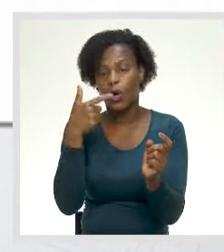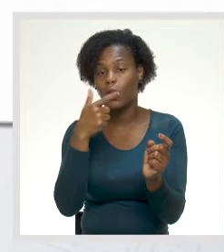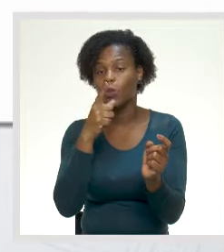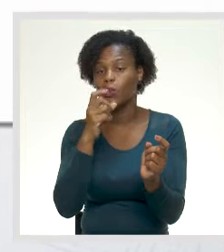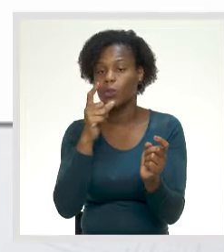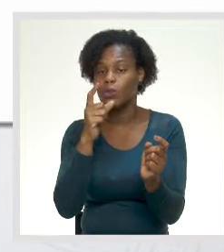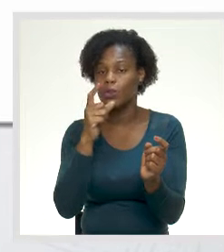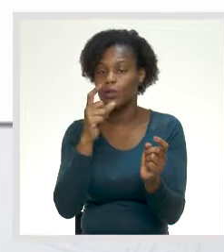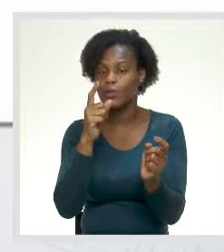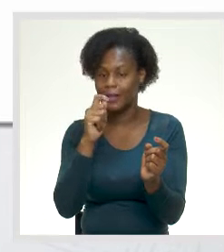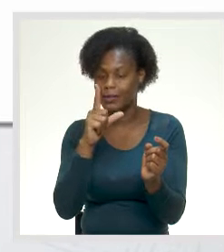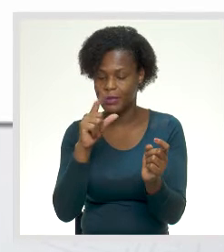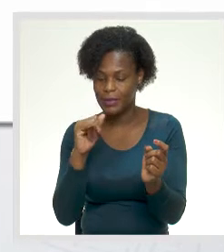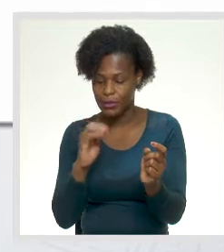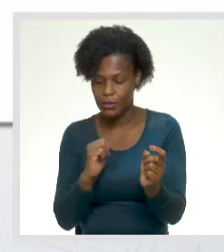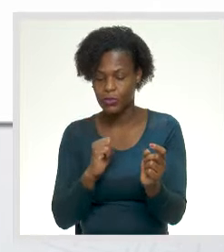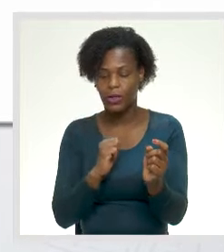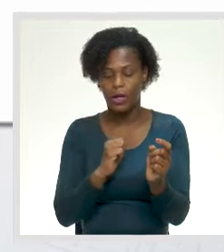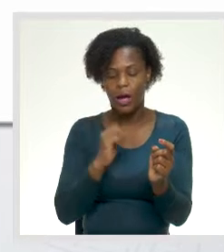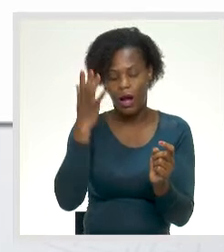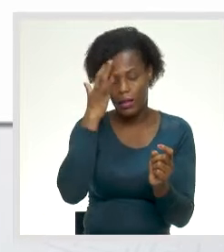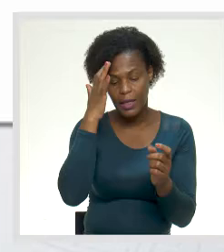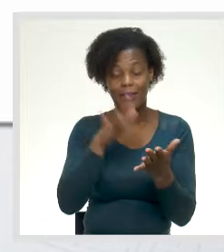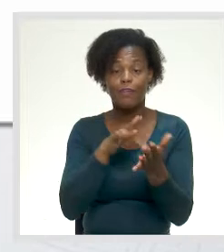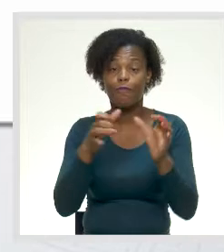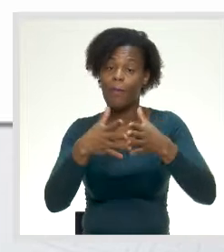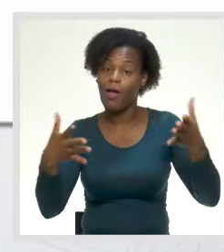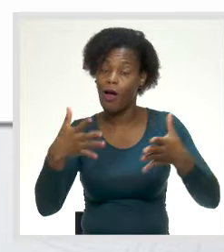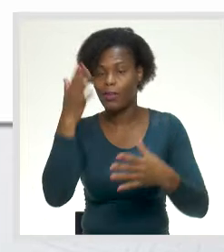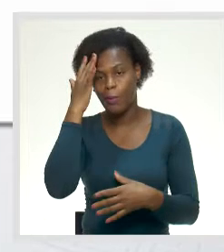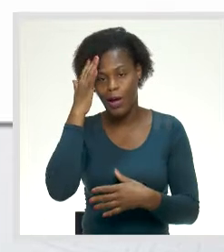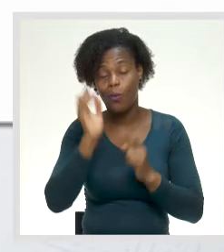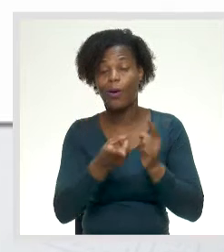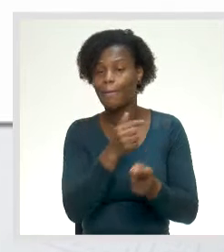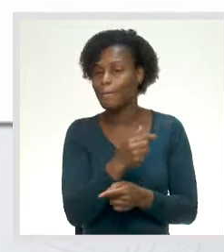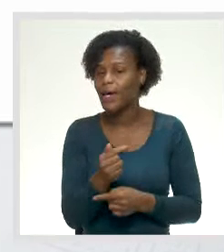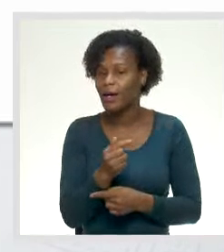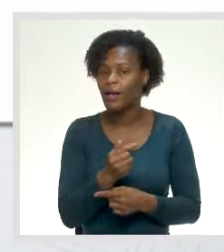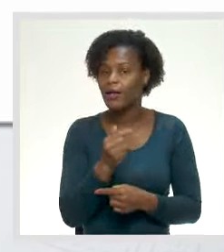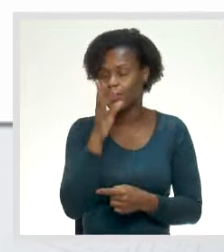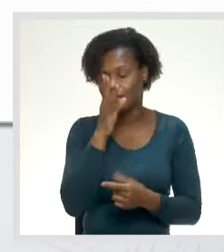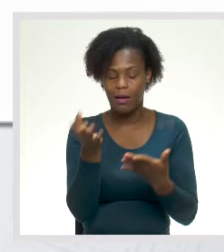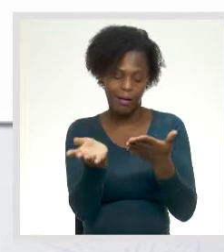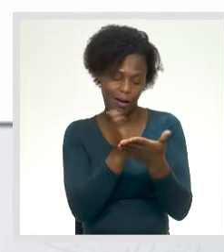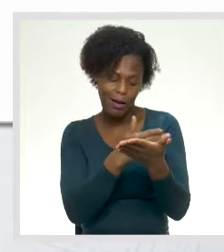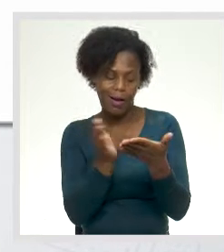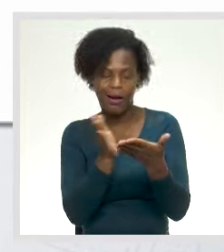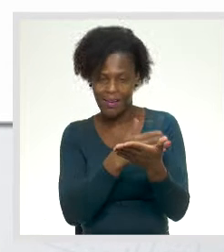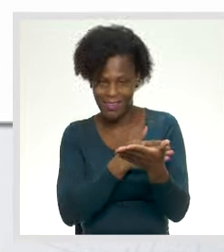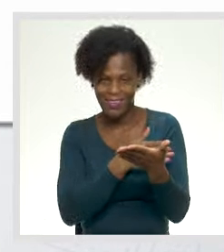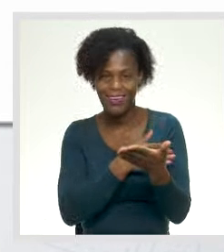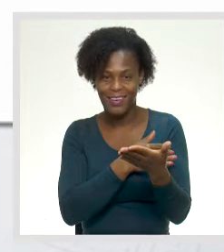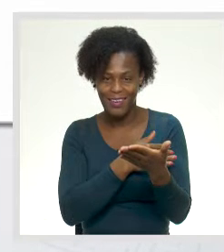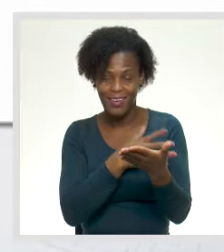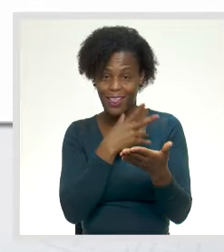A consciência é o melhor livro da moral e o que menos se consulta,